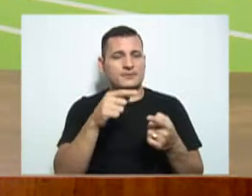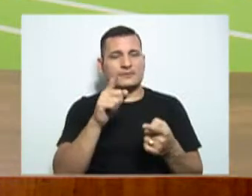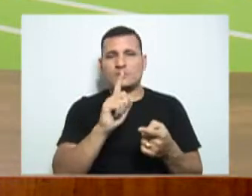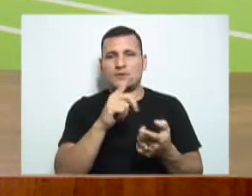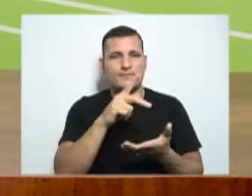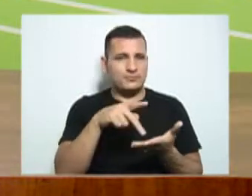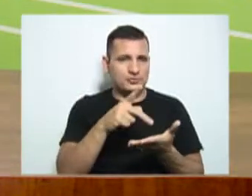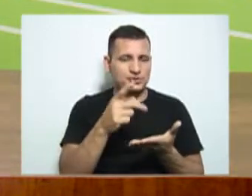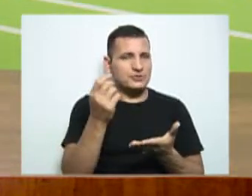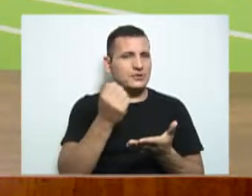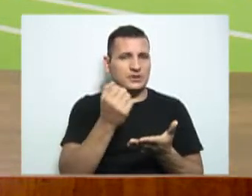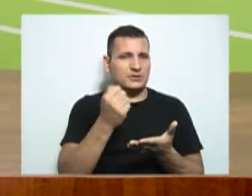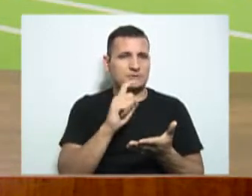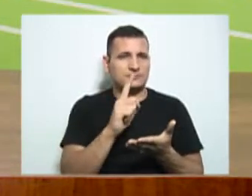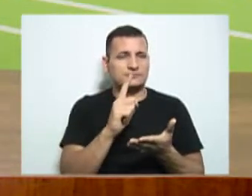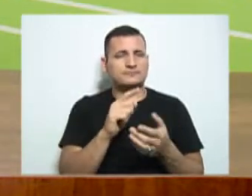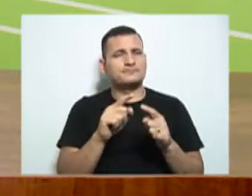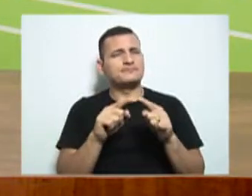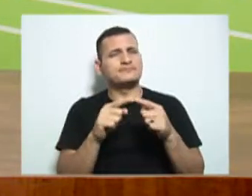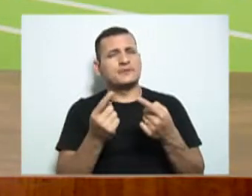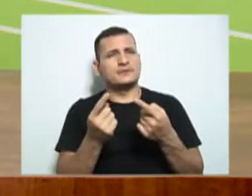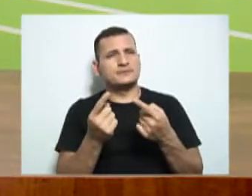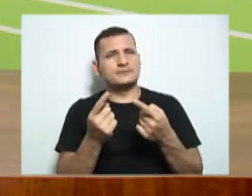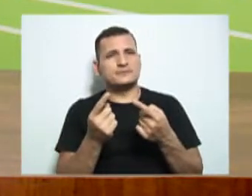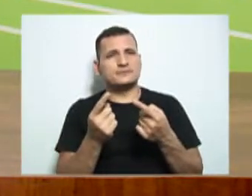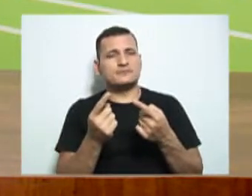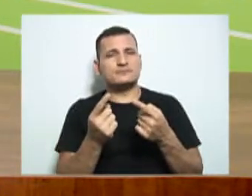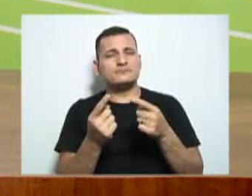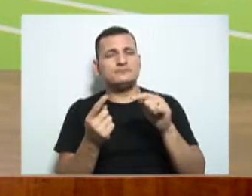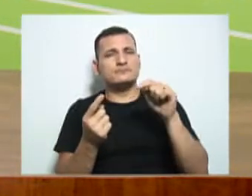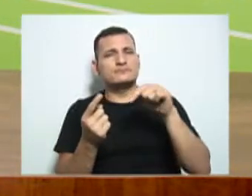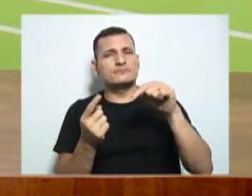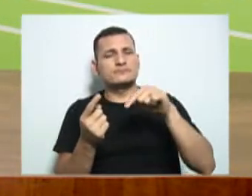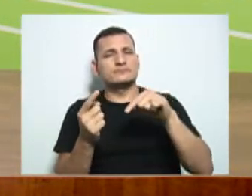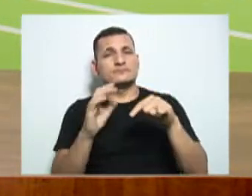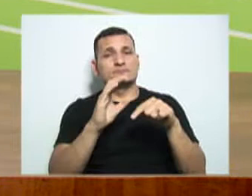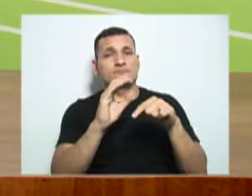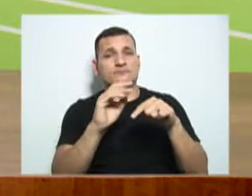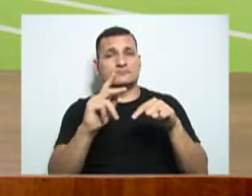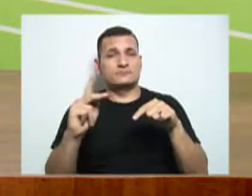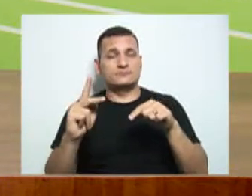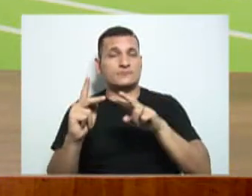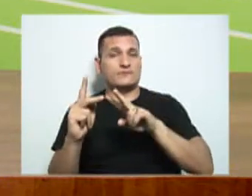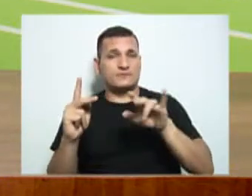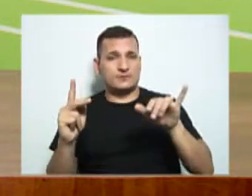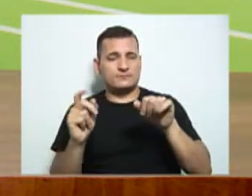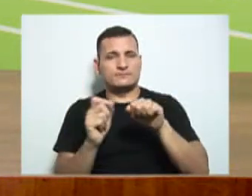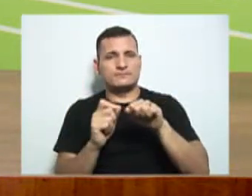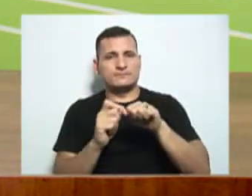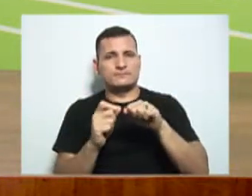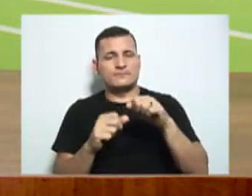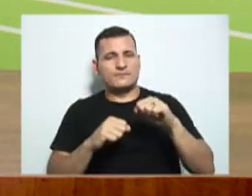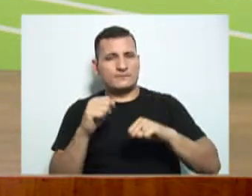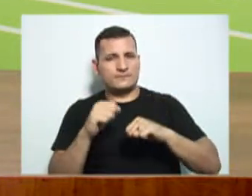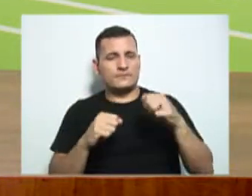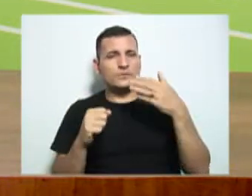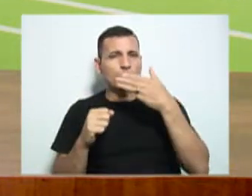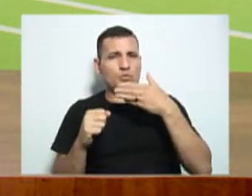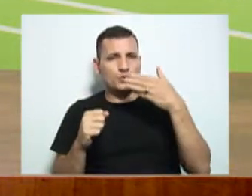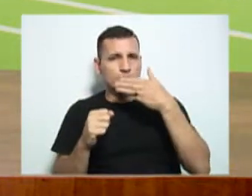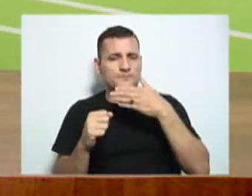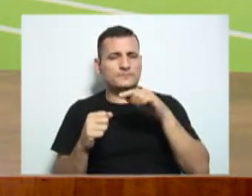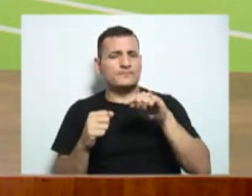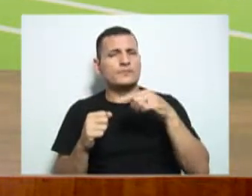condensado, certo? Mas eu trago aqui uma cooperativa que vai fabricar doces. E esse doce e o